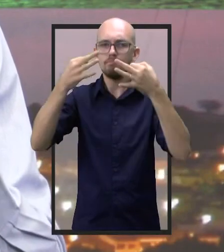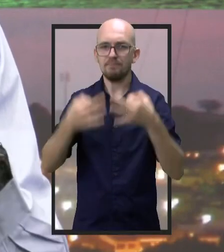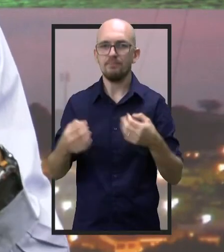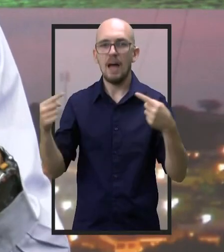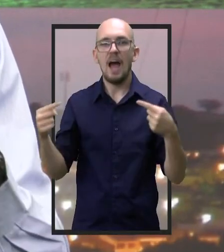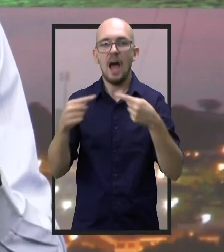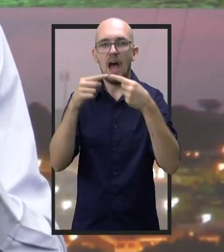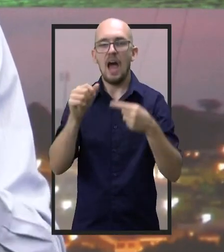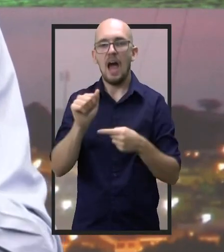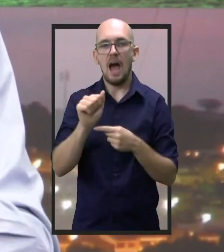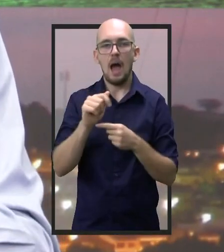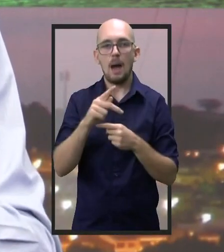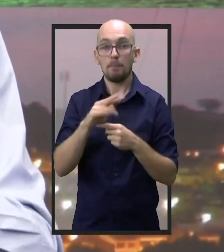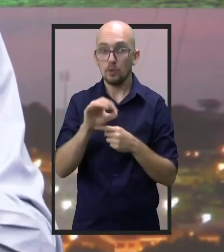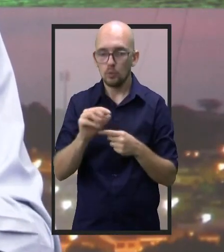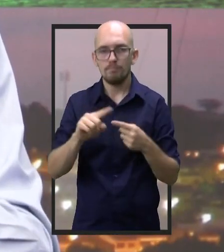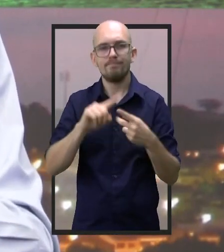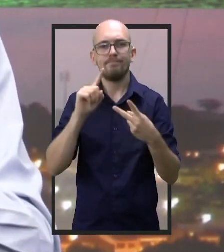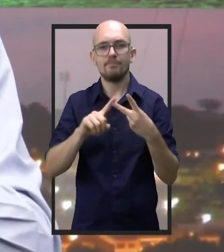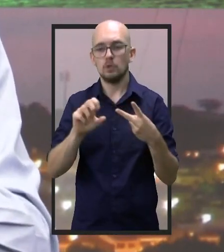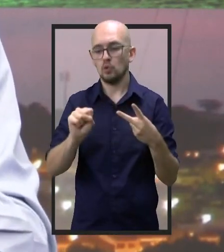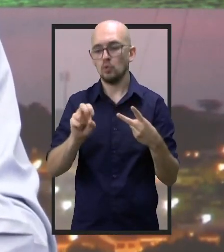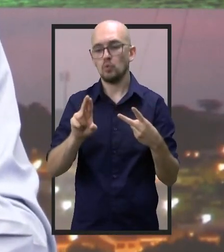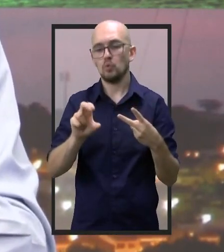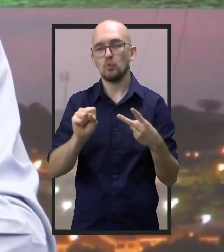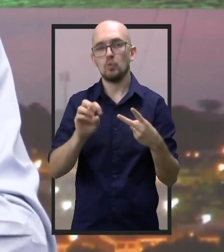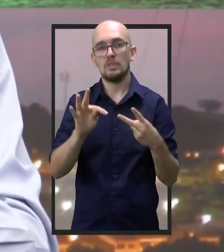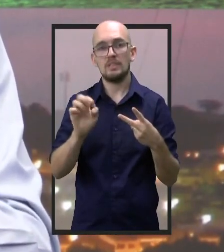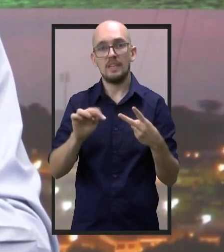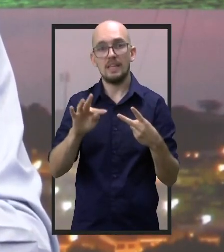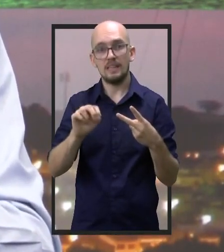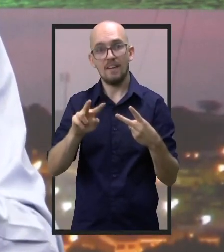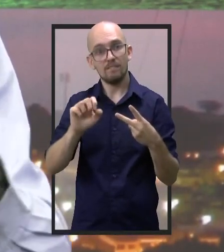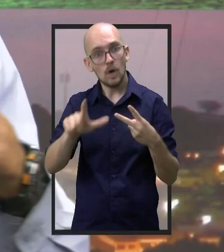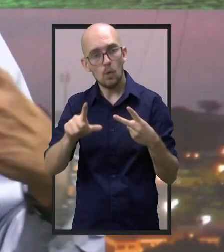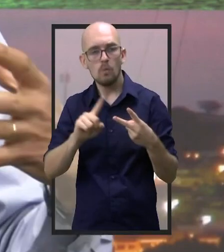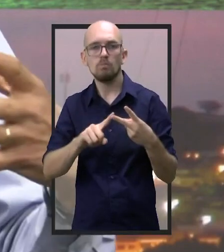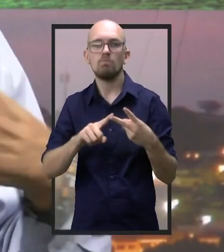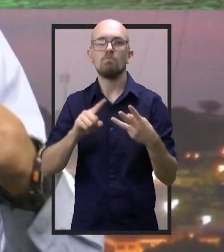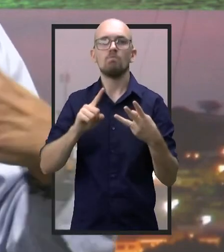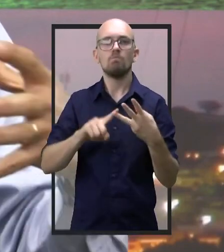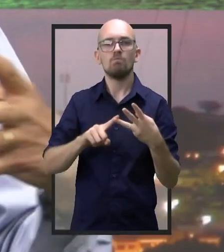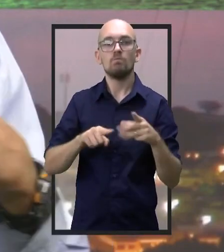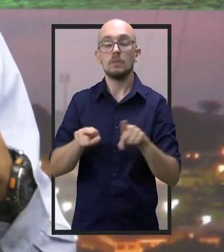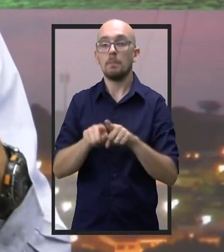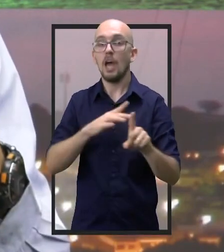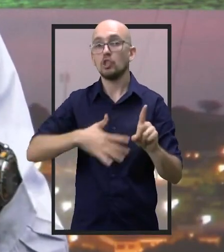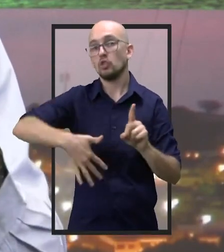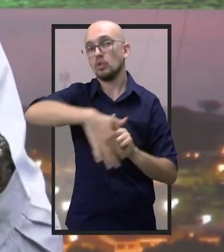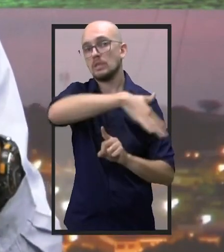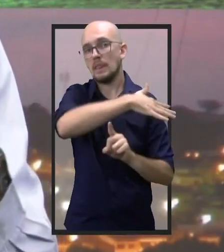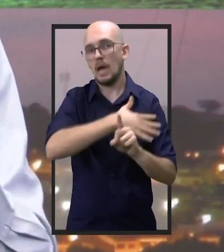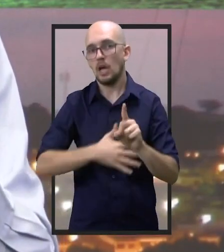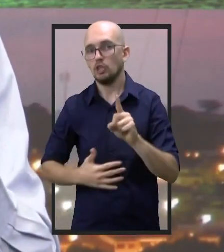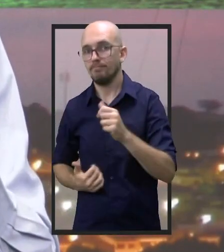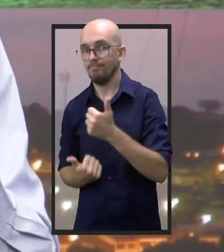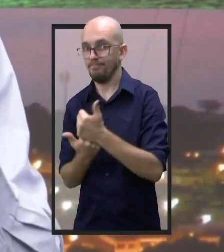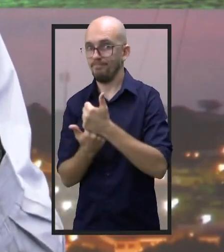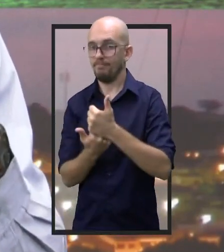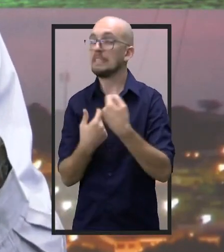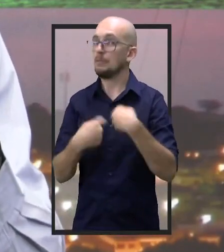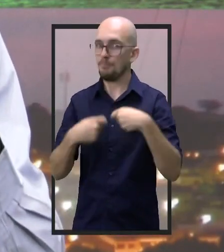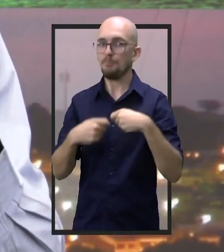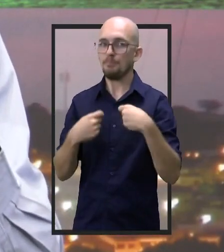e levamos todo esse contexto, produção, empresas, e a nossa sociedade de uma maneira geral. Você tem que estar no